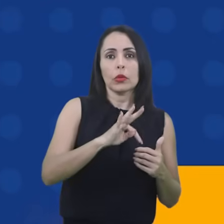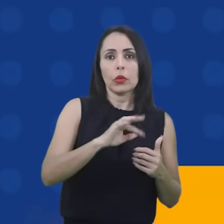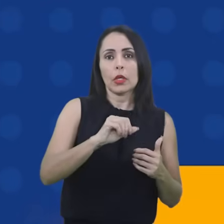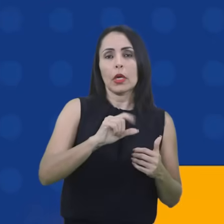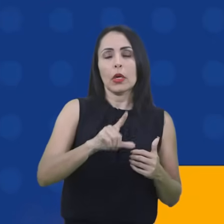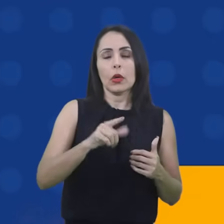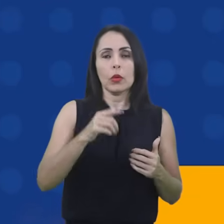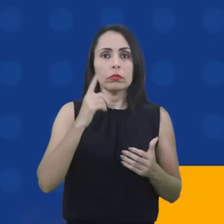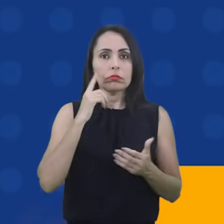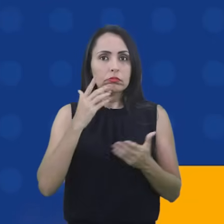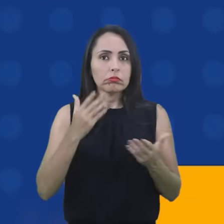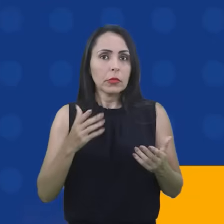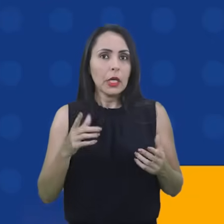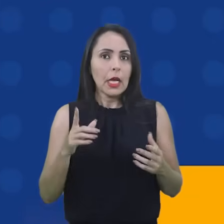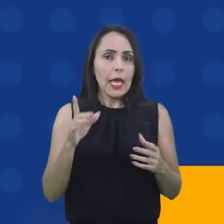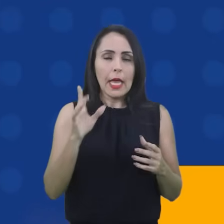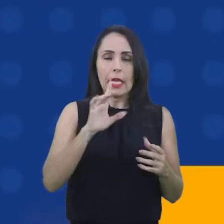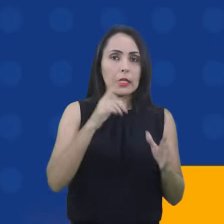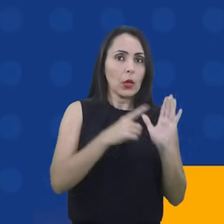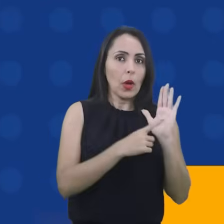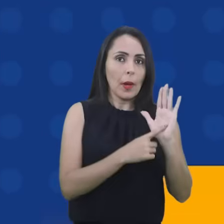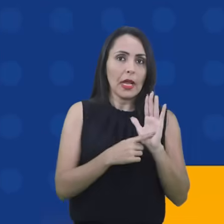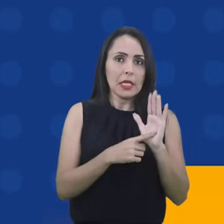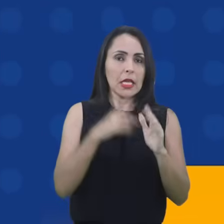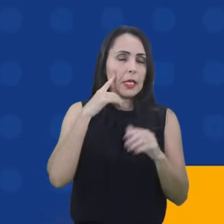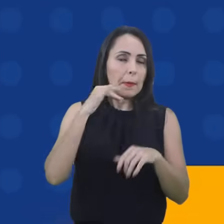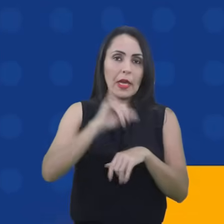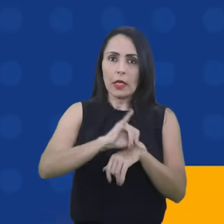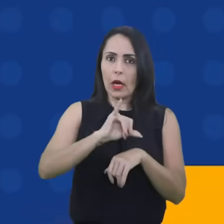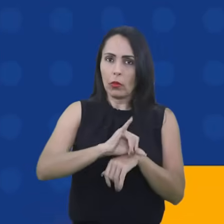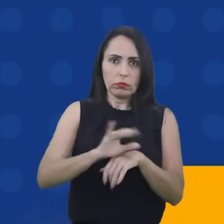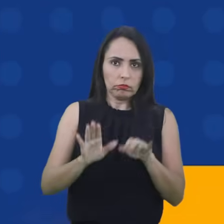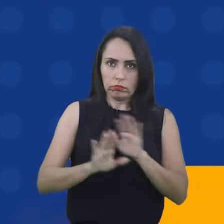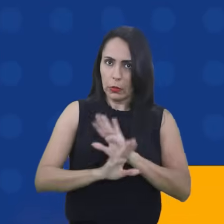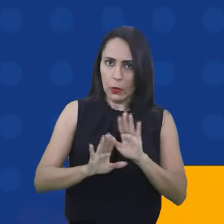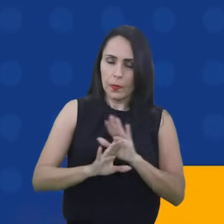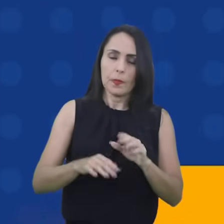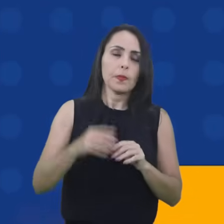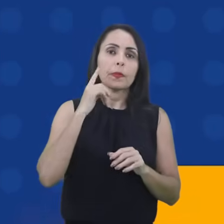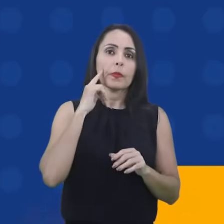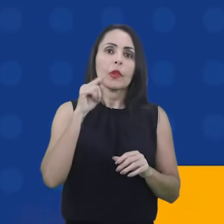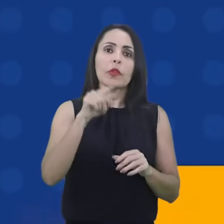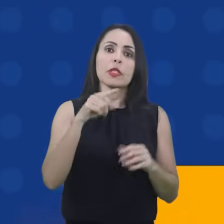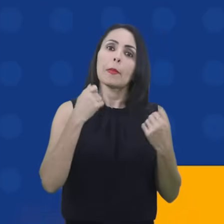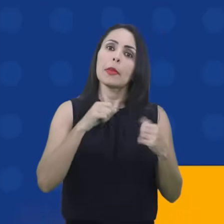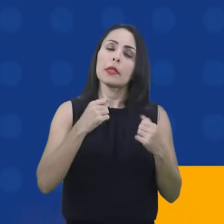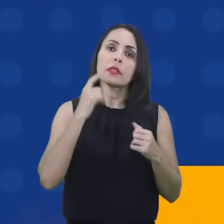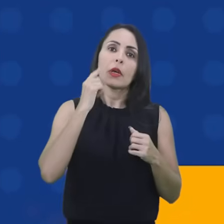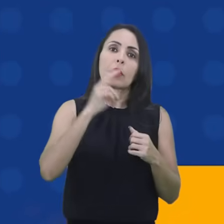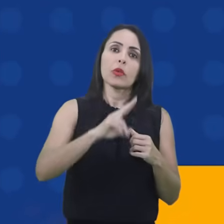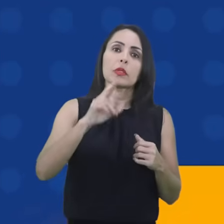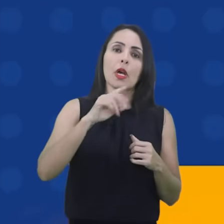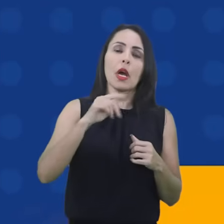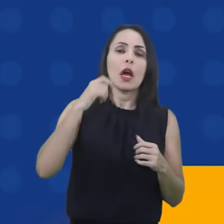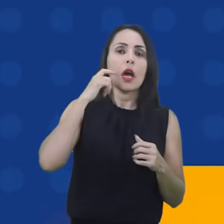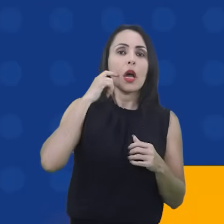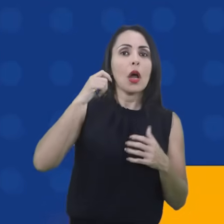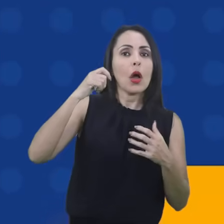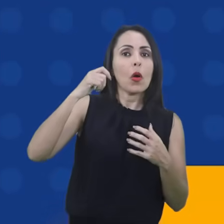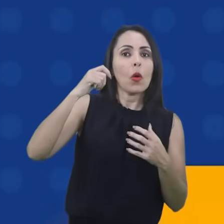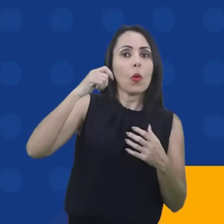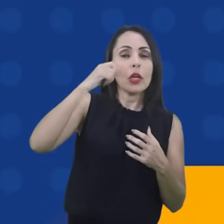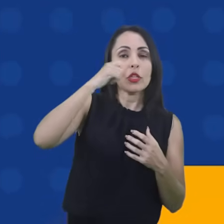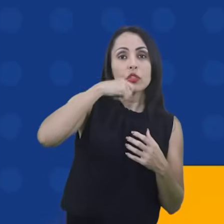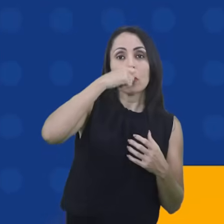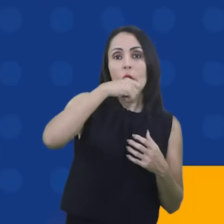removível. A prótese total ela não apresenta partes metálicas, né? Você tem que usar, né, uma escova também específica